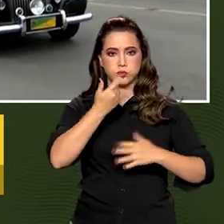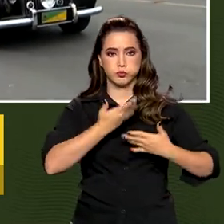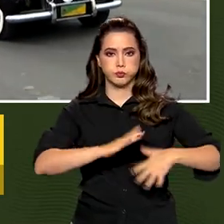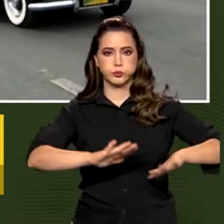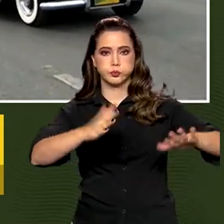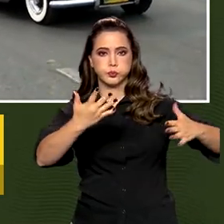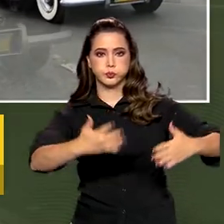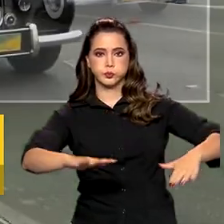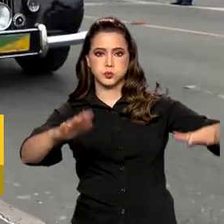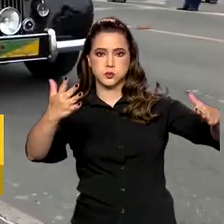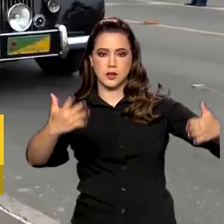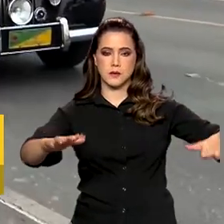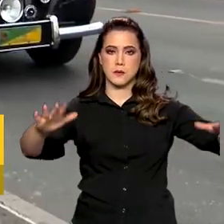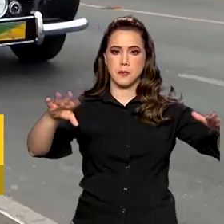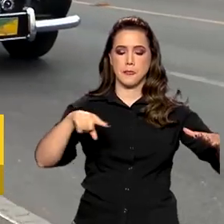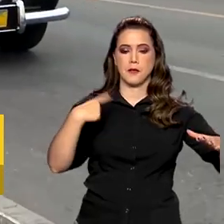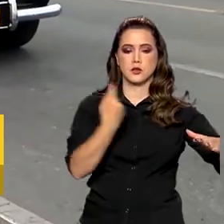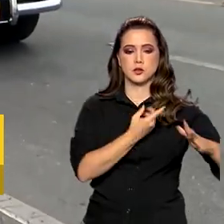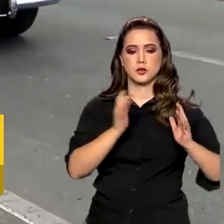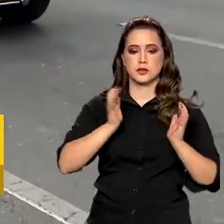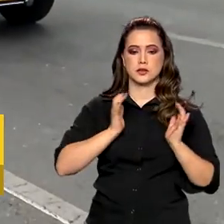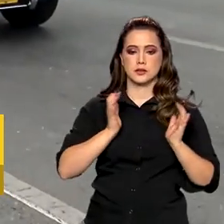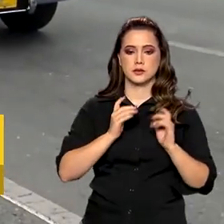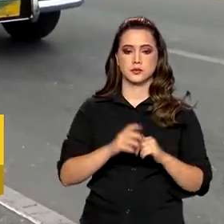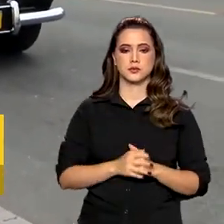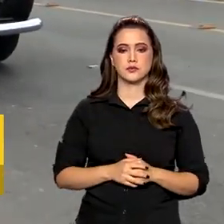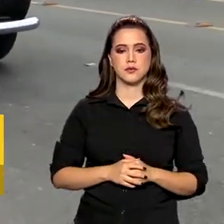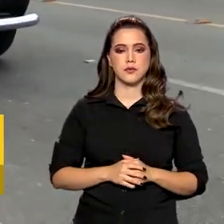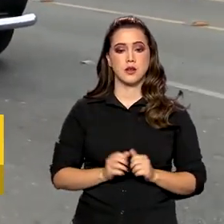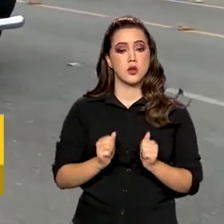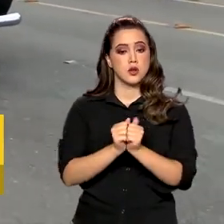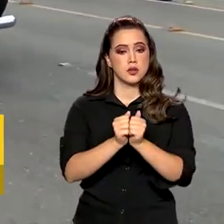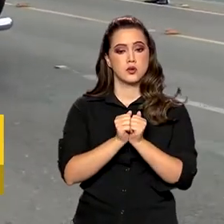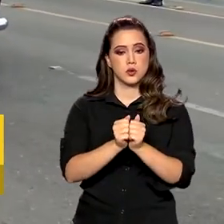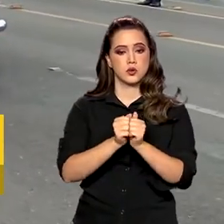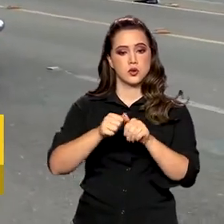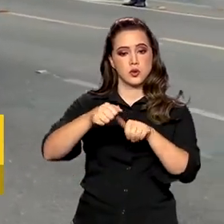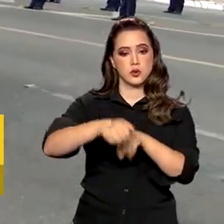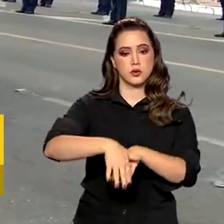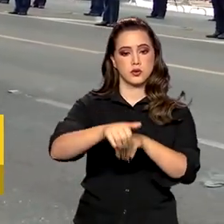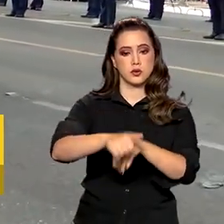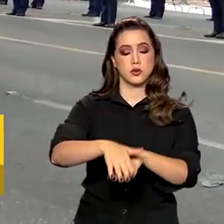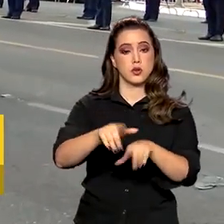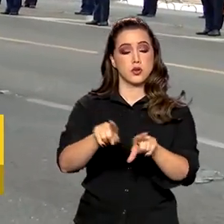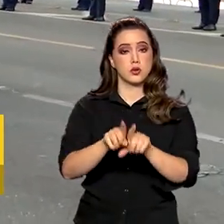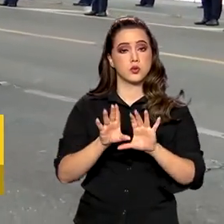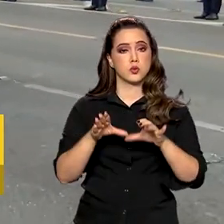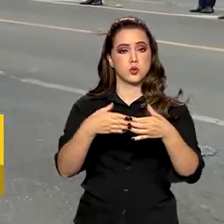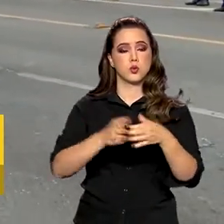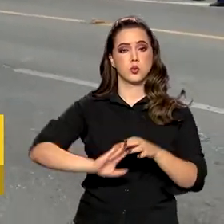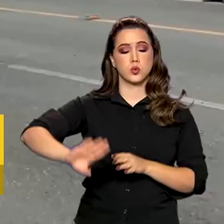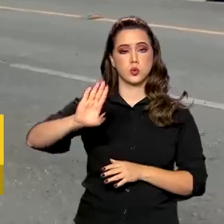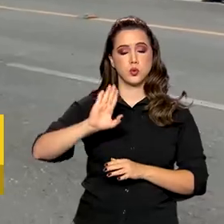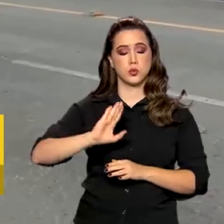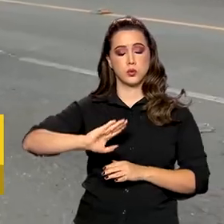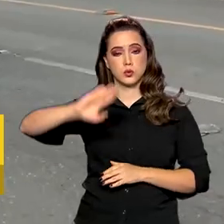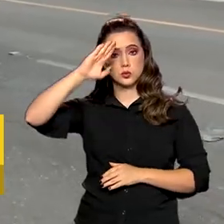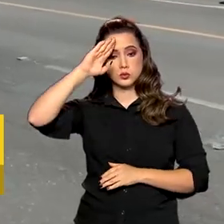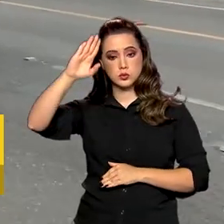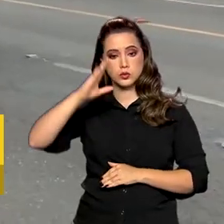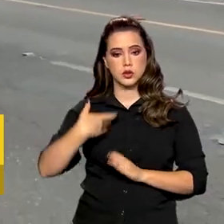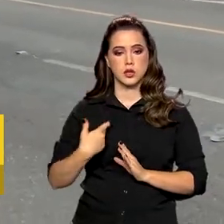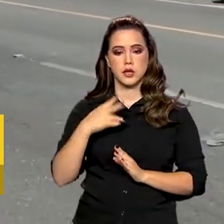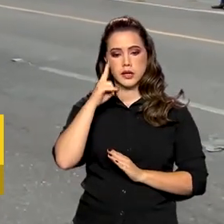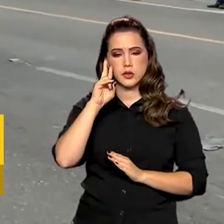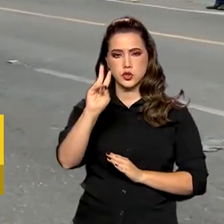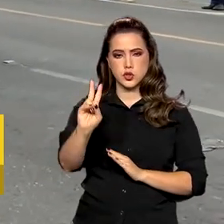Azul, protegendo todas as nossas riquezas. Paralelo ao desfile, a parada naval, né, que é o desfile dos navios que vão